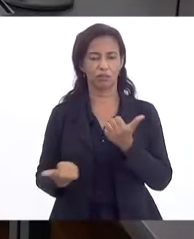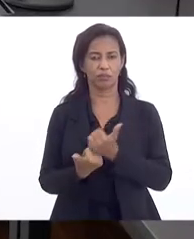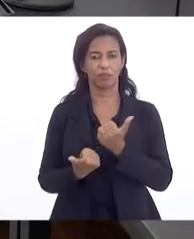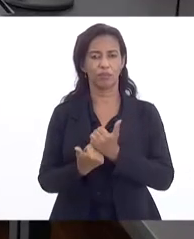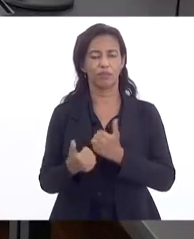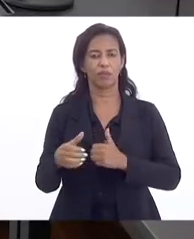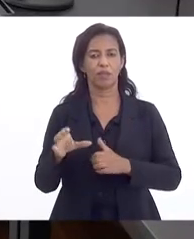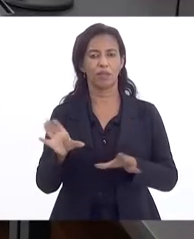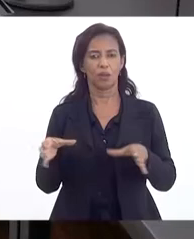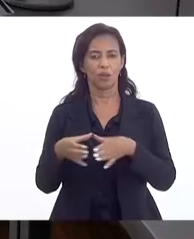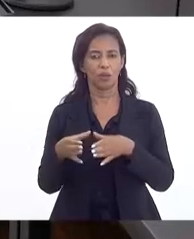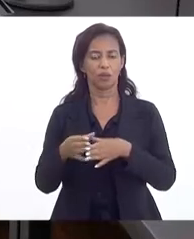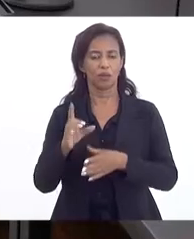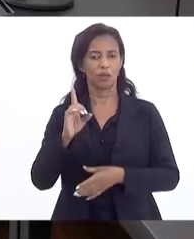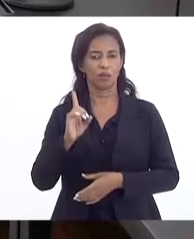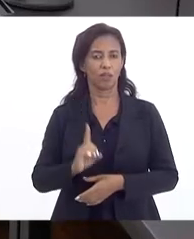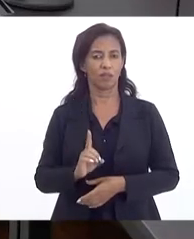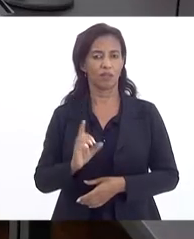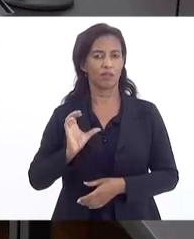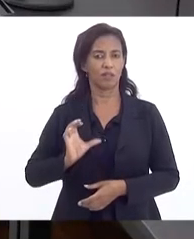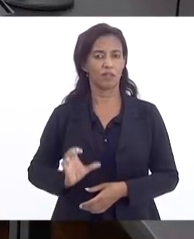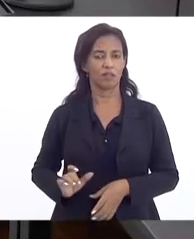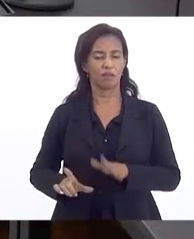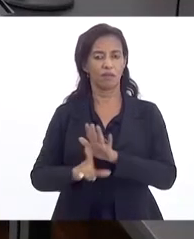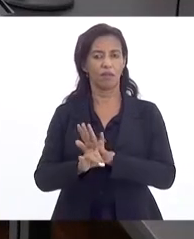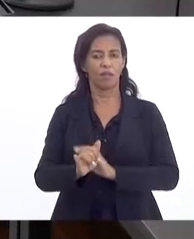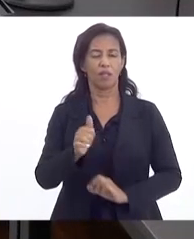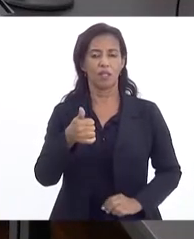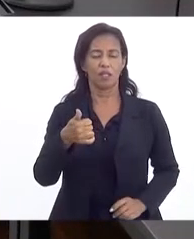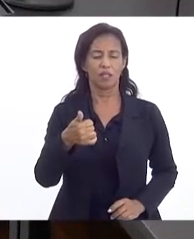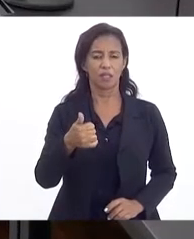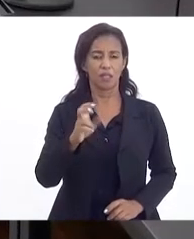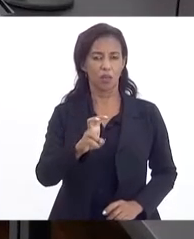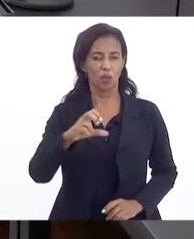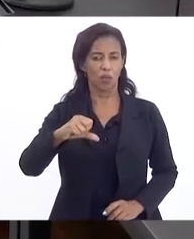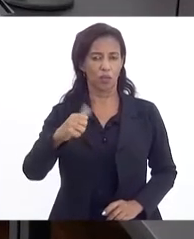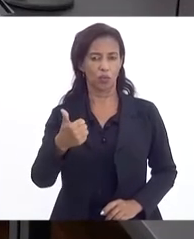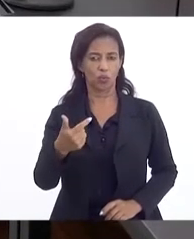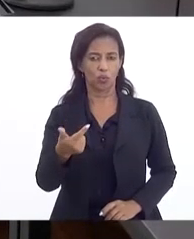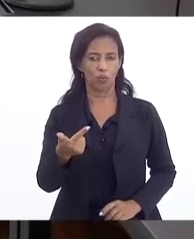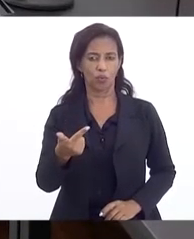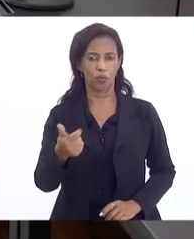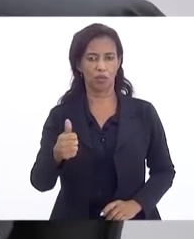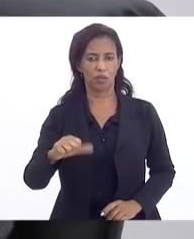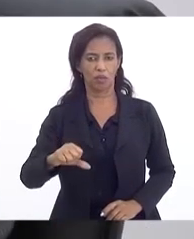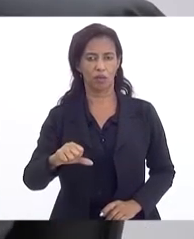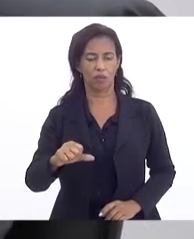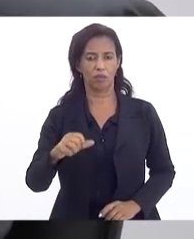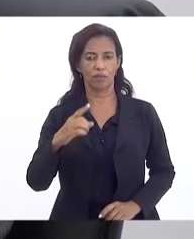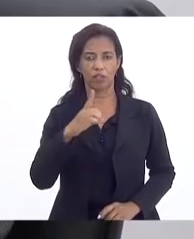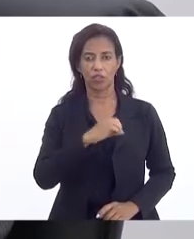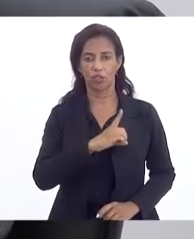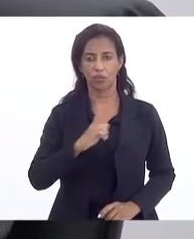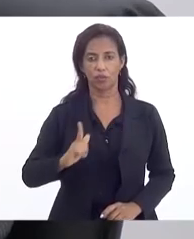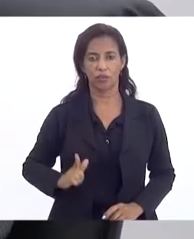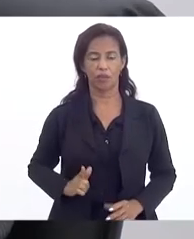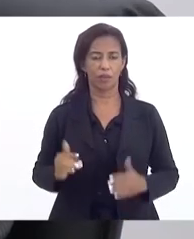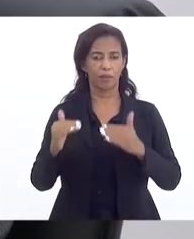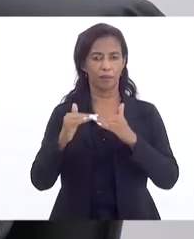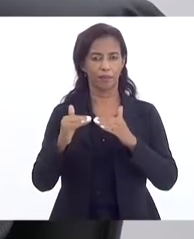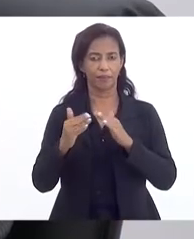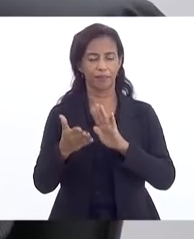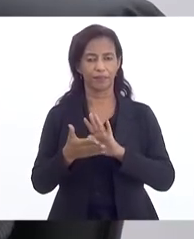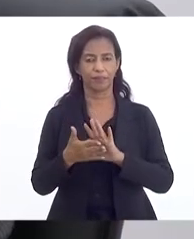Substitutivo da Comissão de Defesa Civil ao projeto de lei 58 de 2019, deputado Dionísio Lins. Parecer é